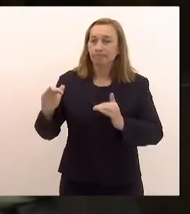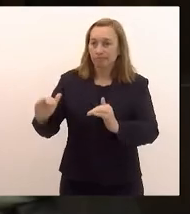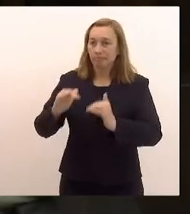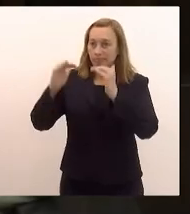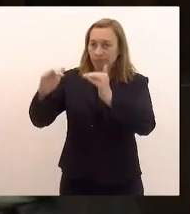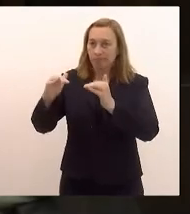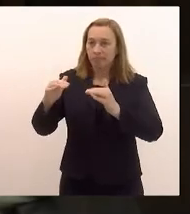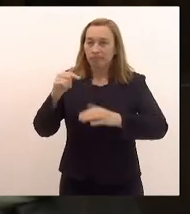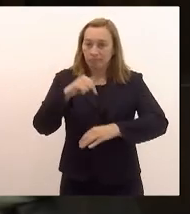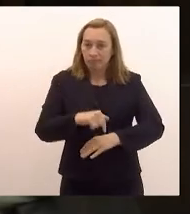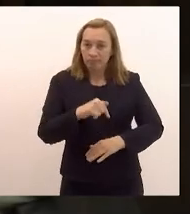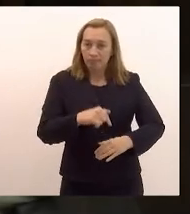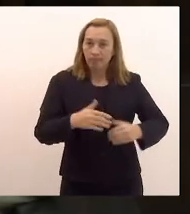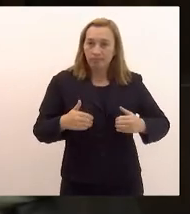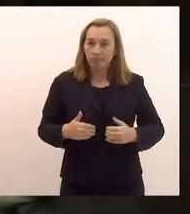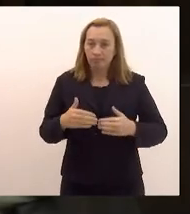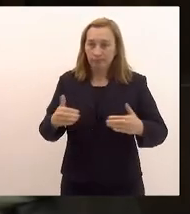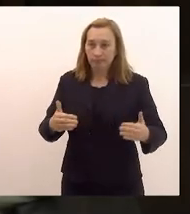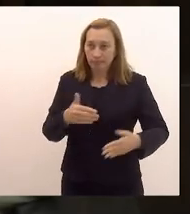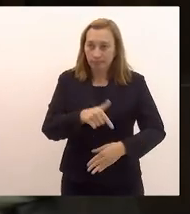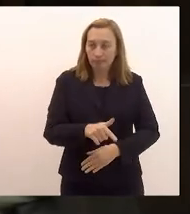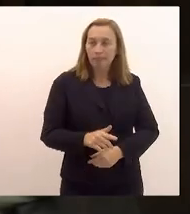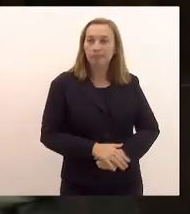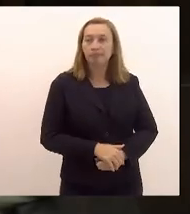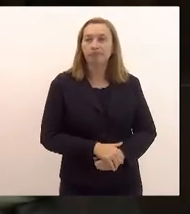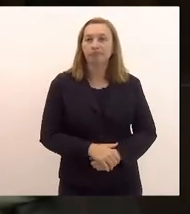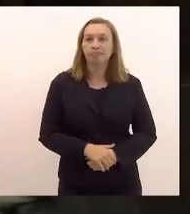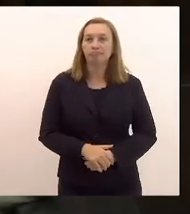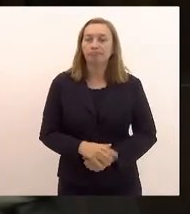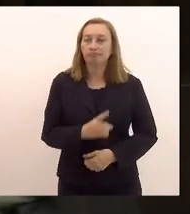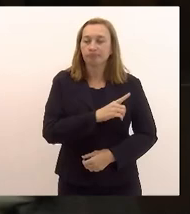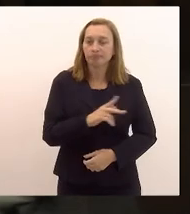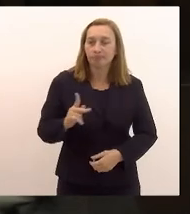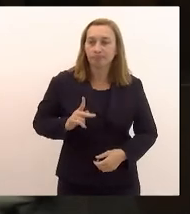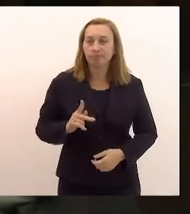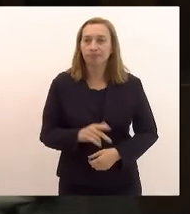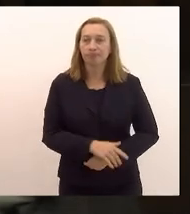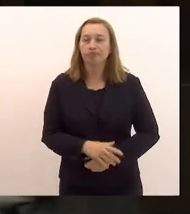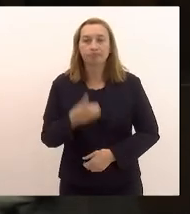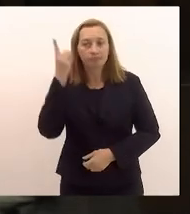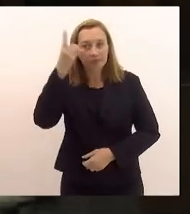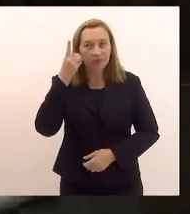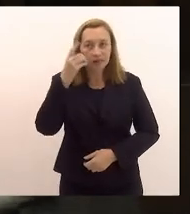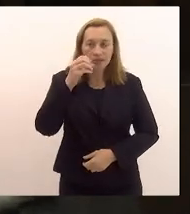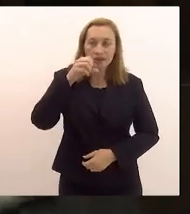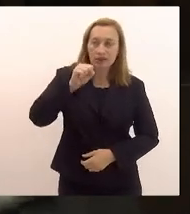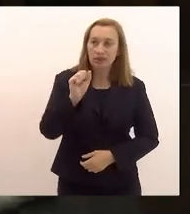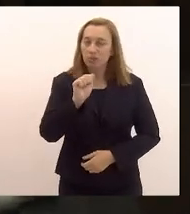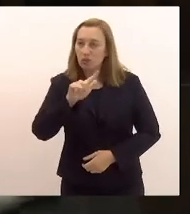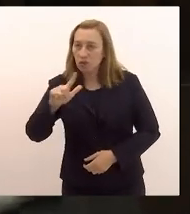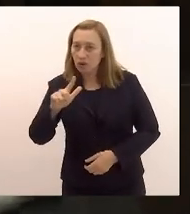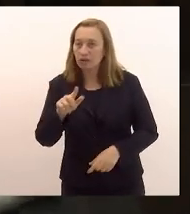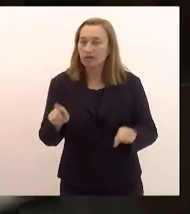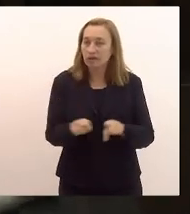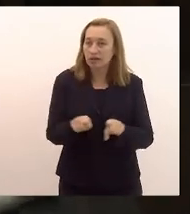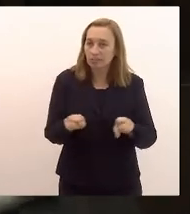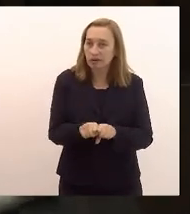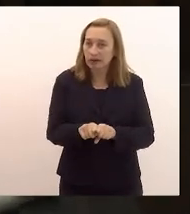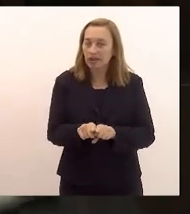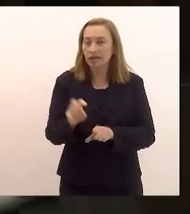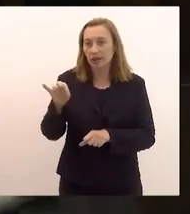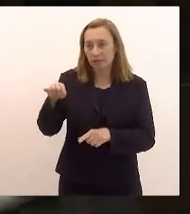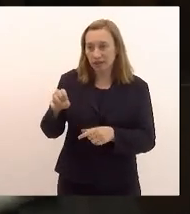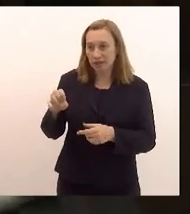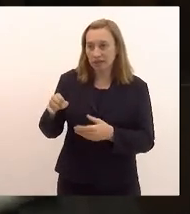aqui abrindo o gabinete para a Defensoria Pública Deputado Samuel Samuel Malafaia que também abriu o gabinete